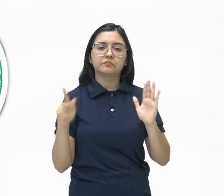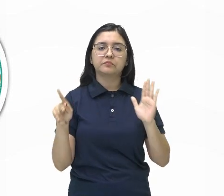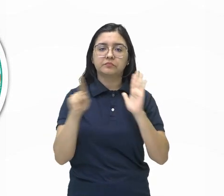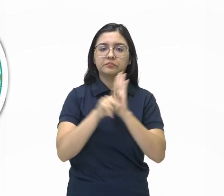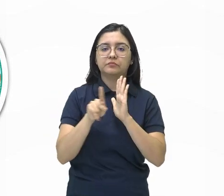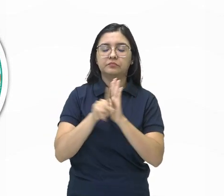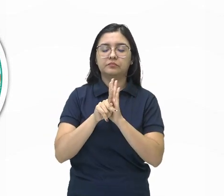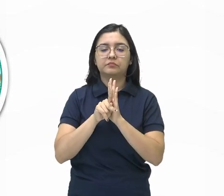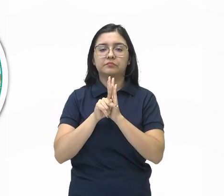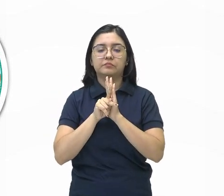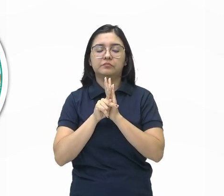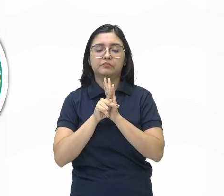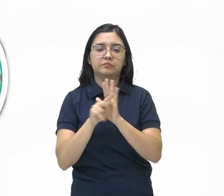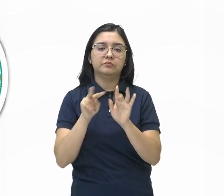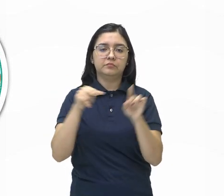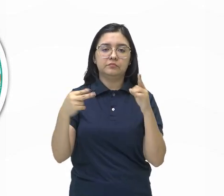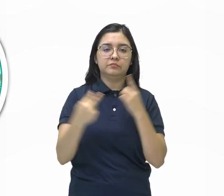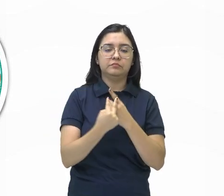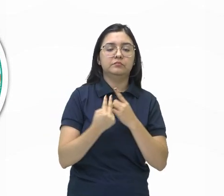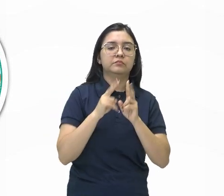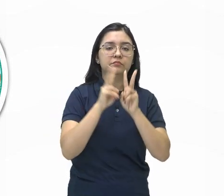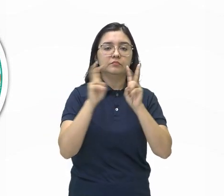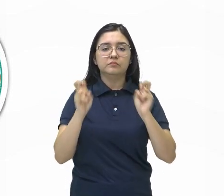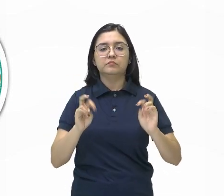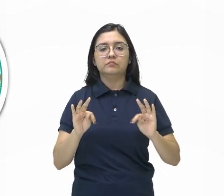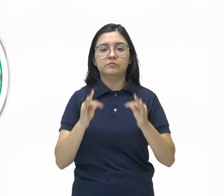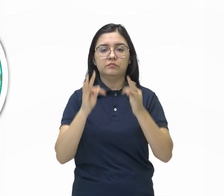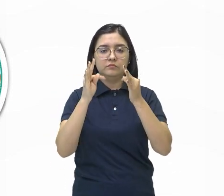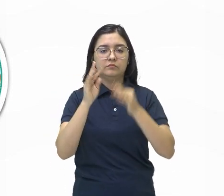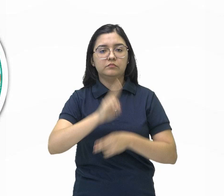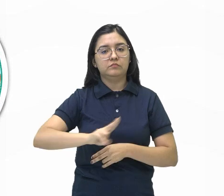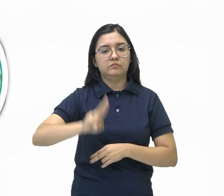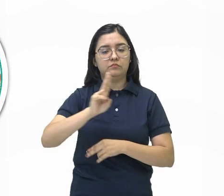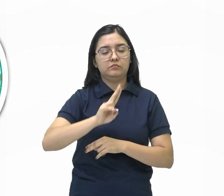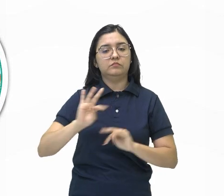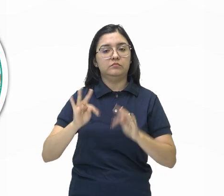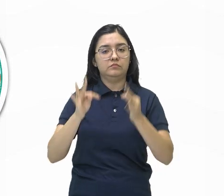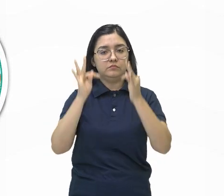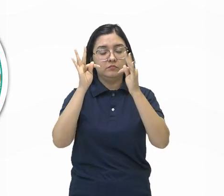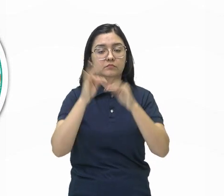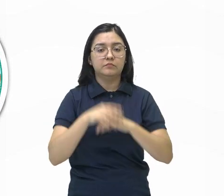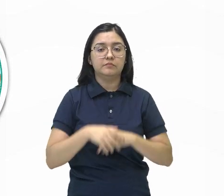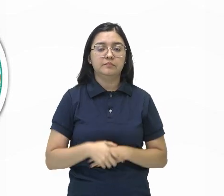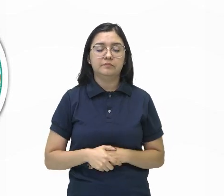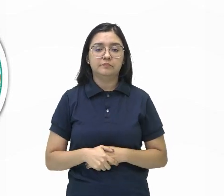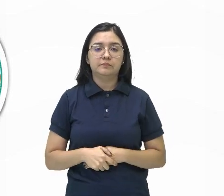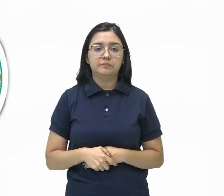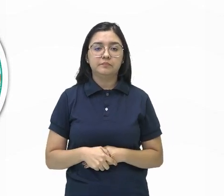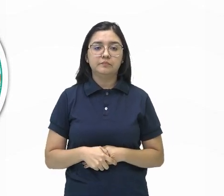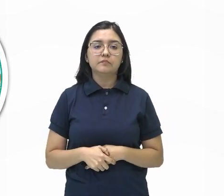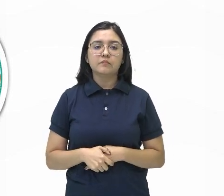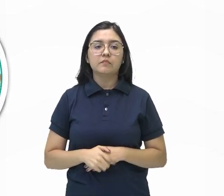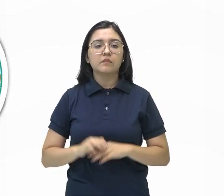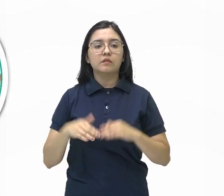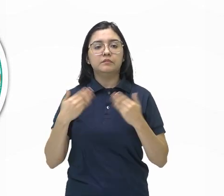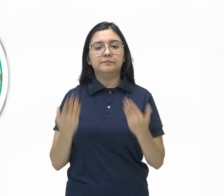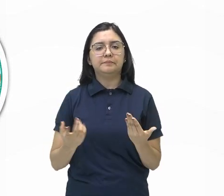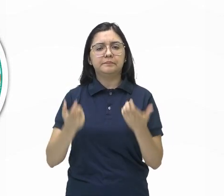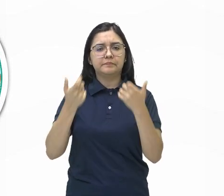de olhar para a tecnologia, né? De lidar com a tecnologia. Então, quando a gente